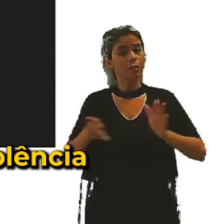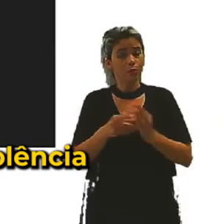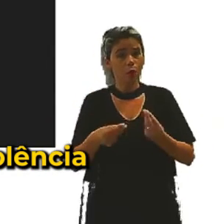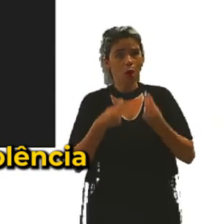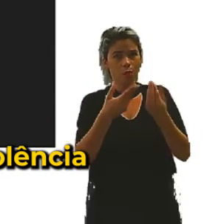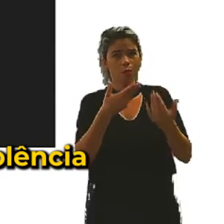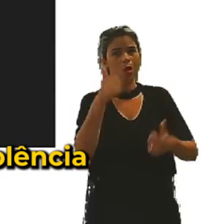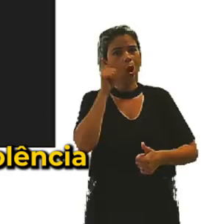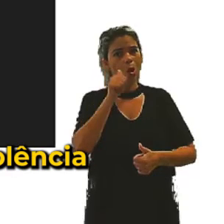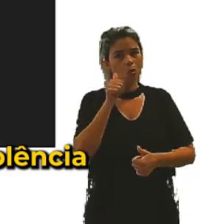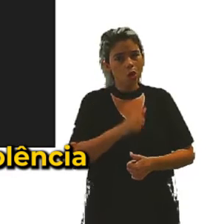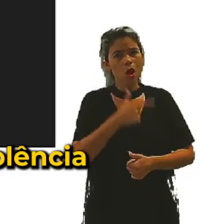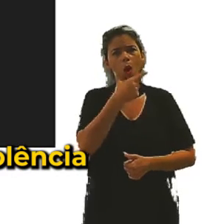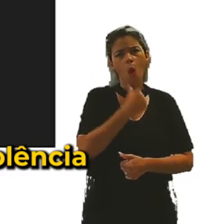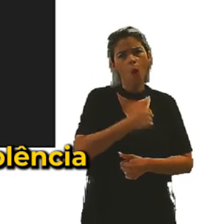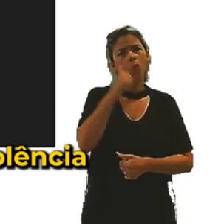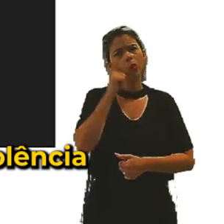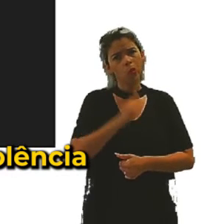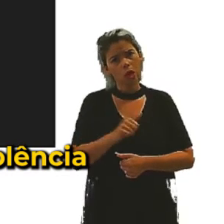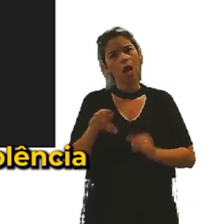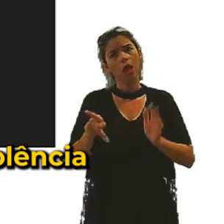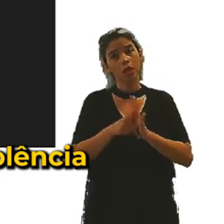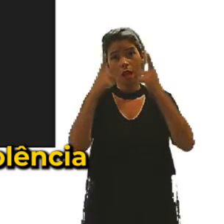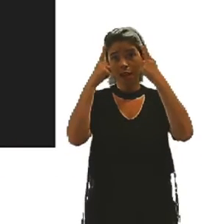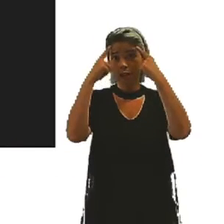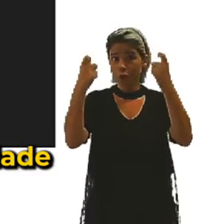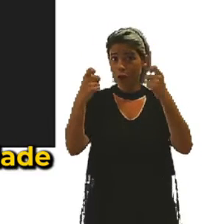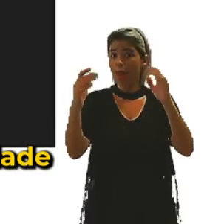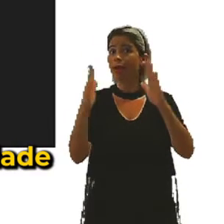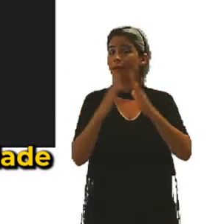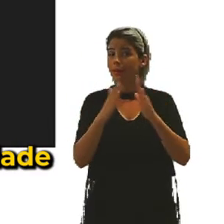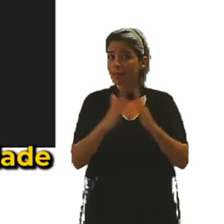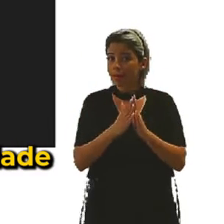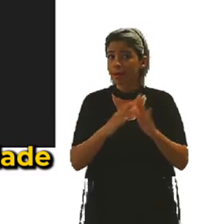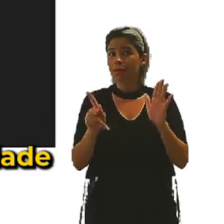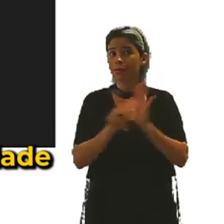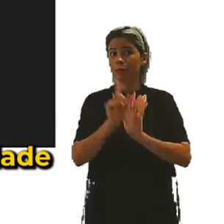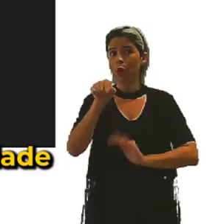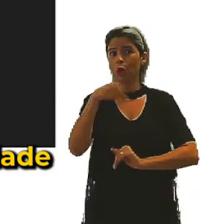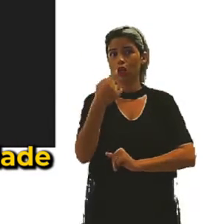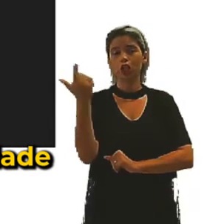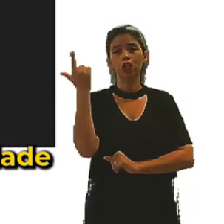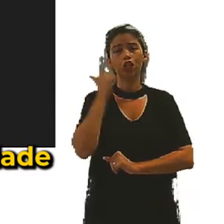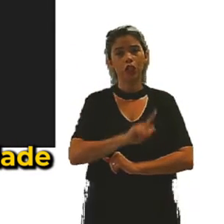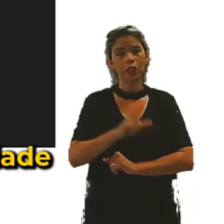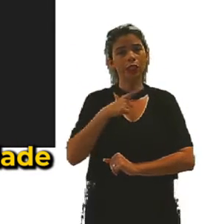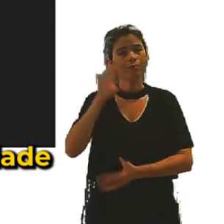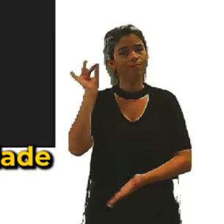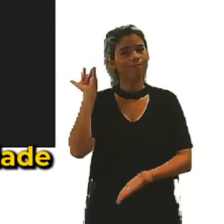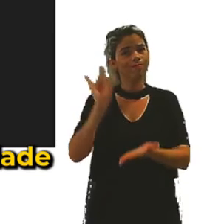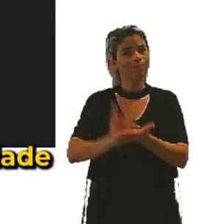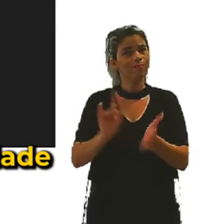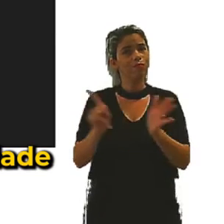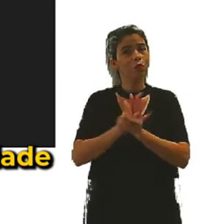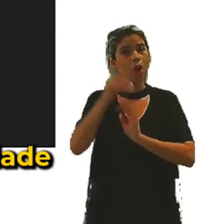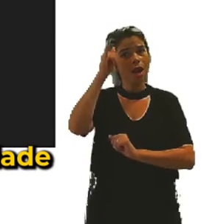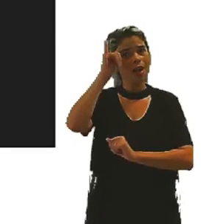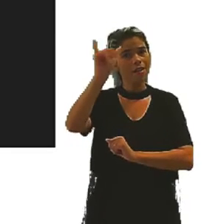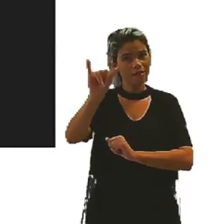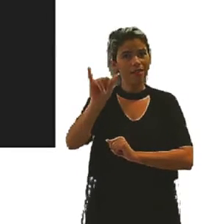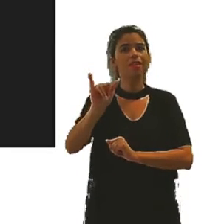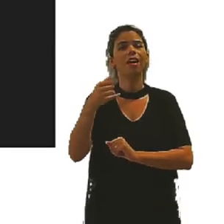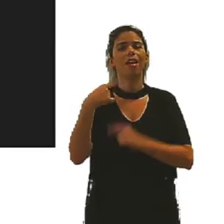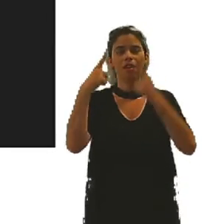Distrito Federal, aos homens e mulheres em situação de violência doméstica, para que nós possamos ter uma efetividade nessa prevenção e